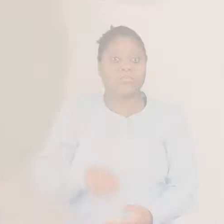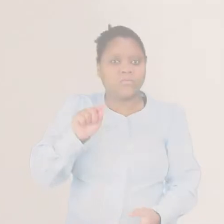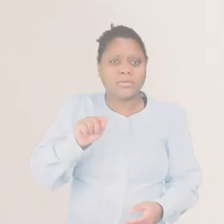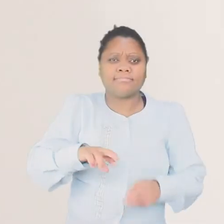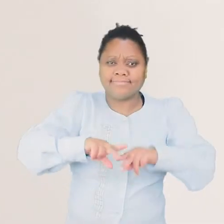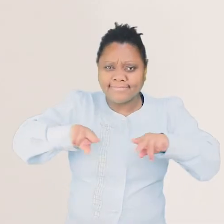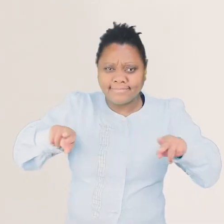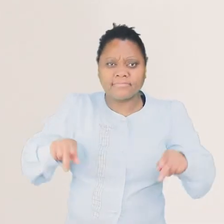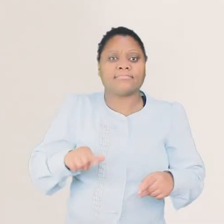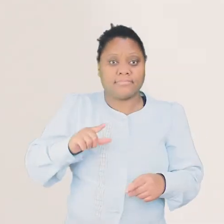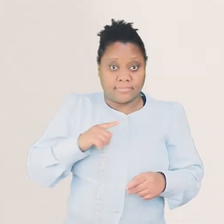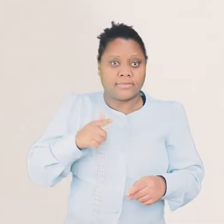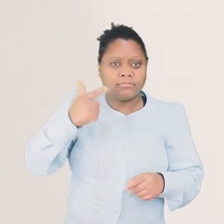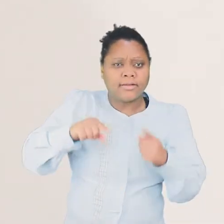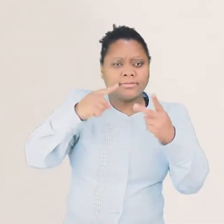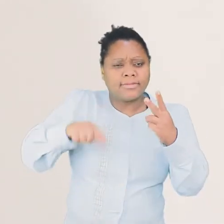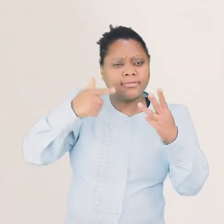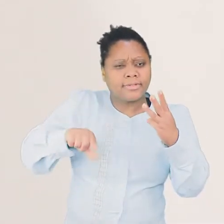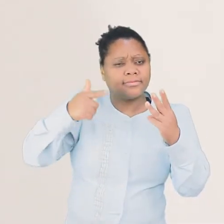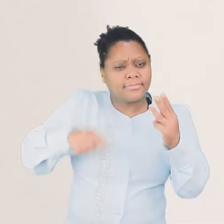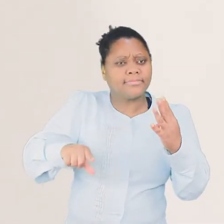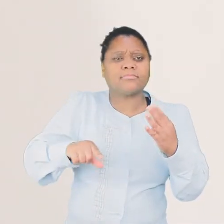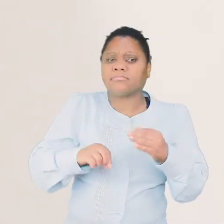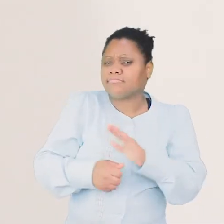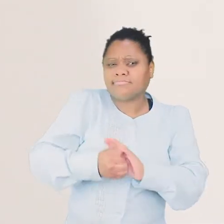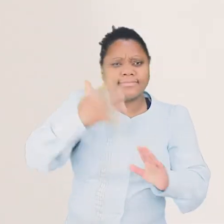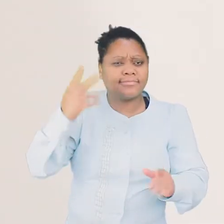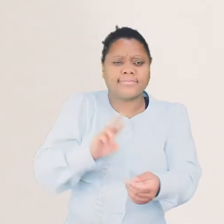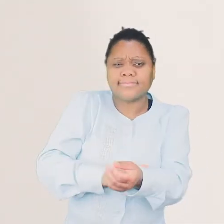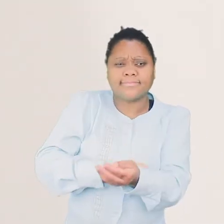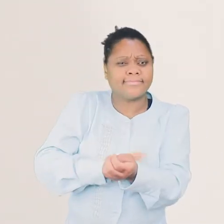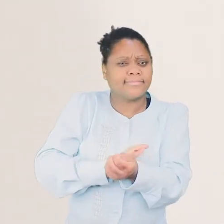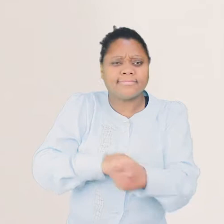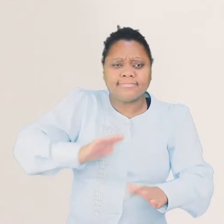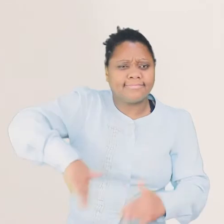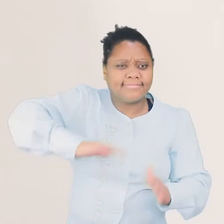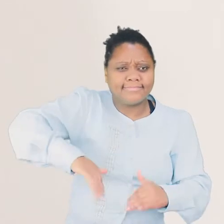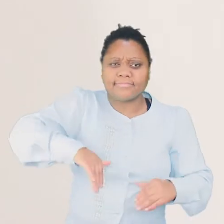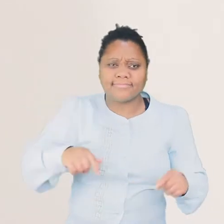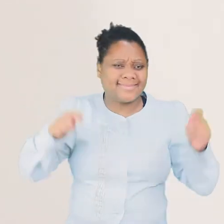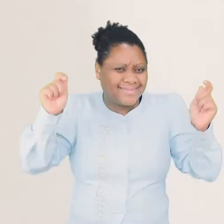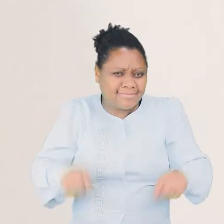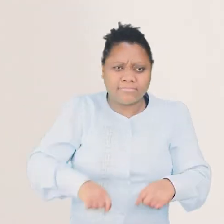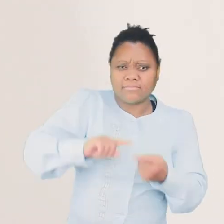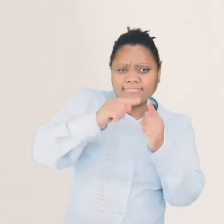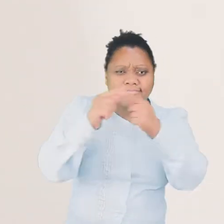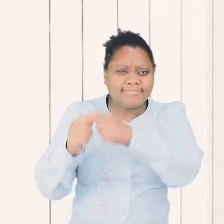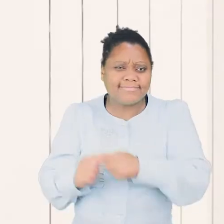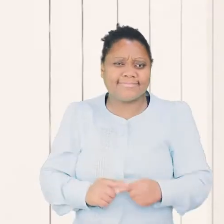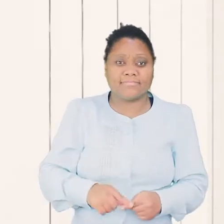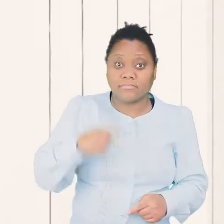Para além destes, muitos e muitos outros ritmos, movimentos e ornamentos são